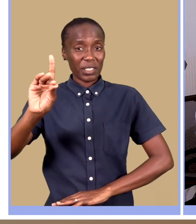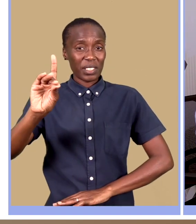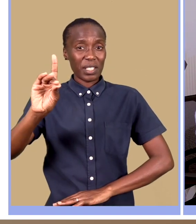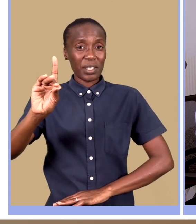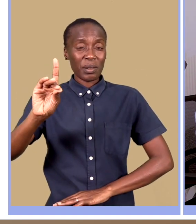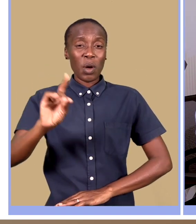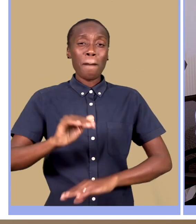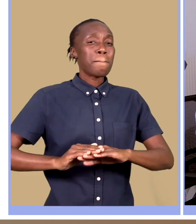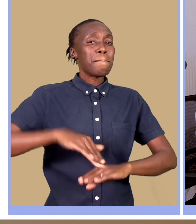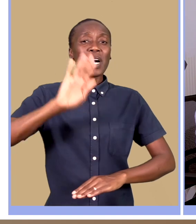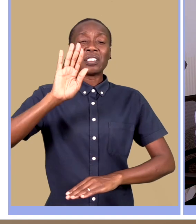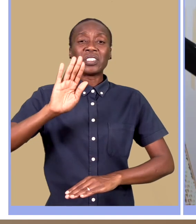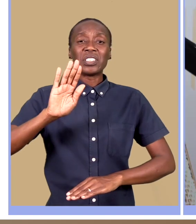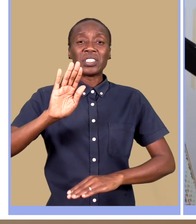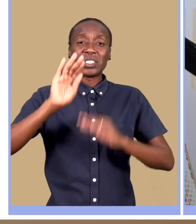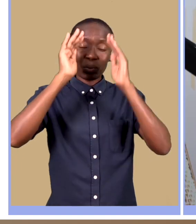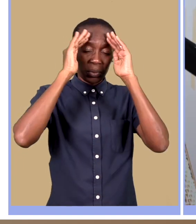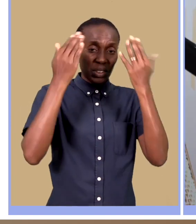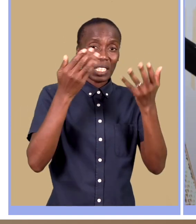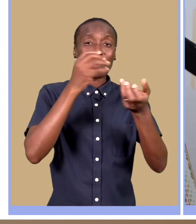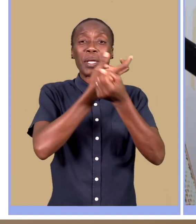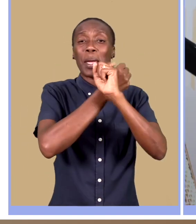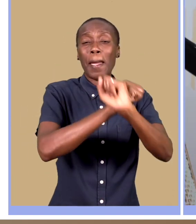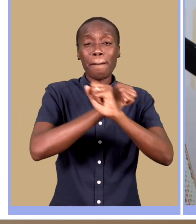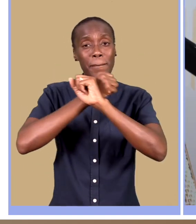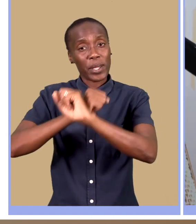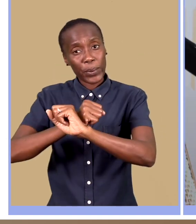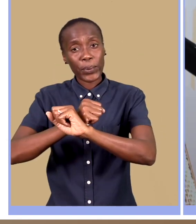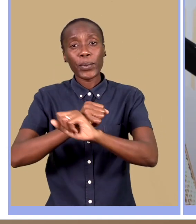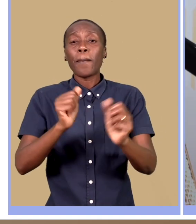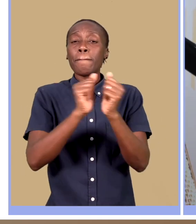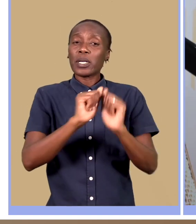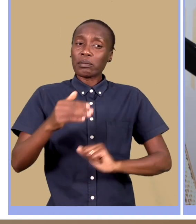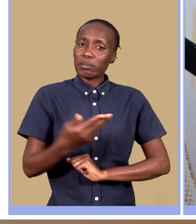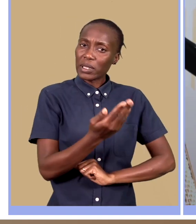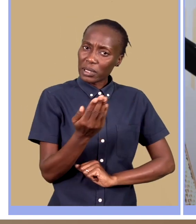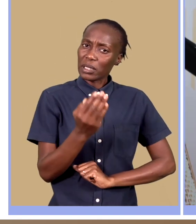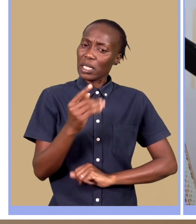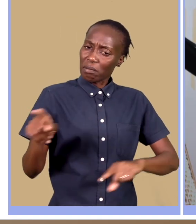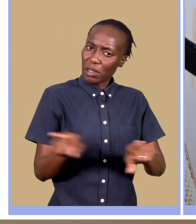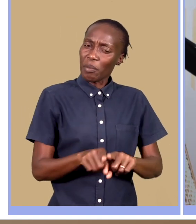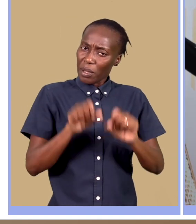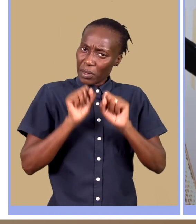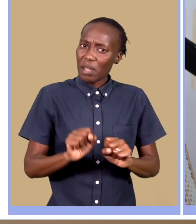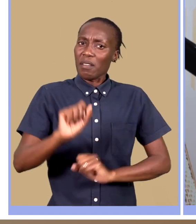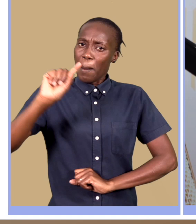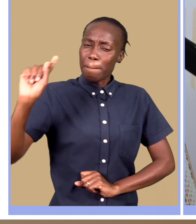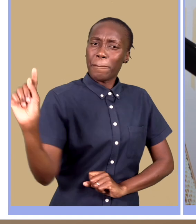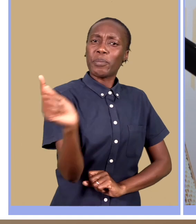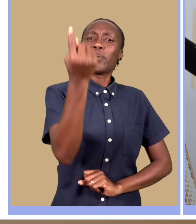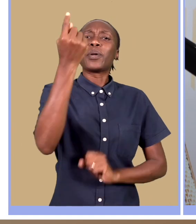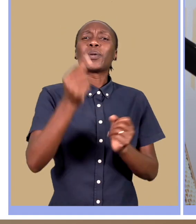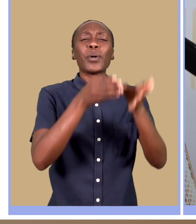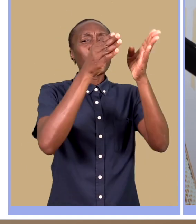não ter também a consciência do risco. Sim, exatamente, mas elas também deveriam ser as